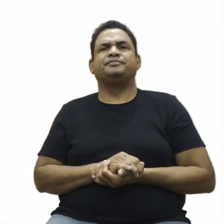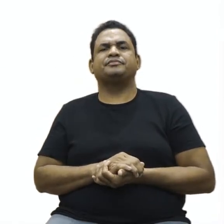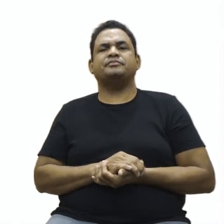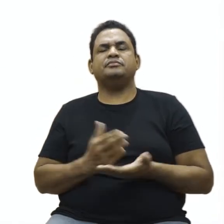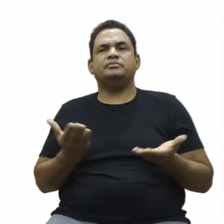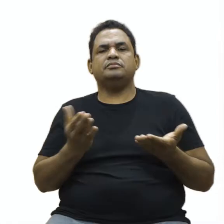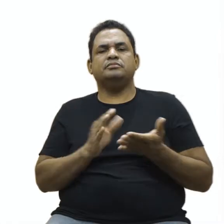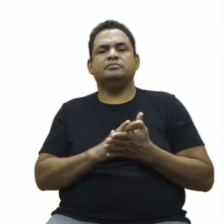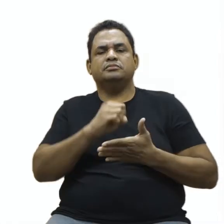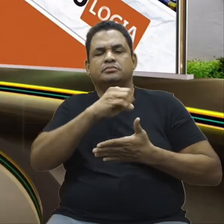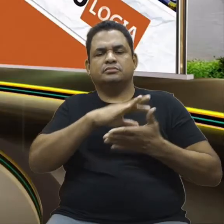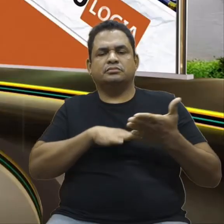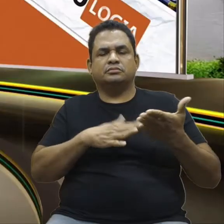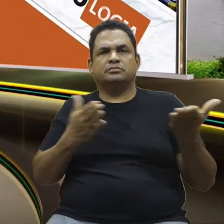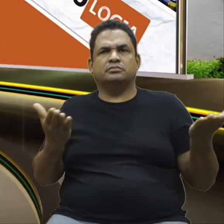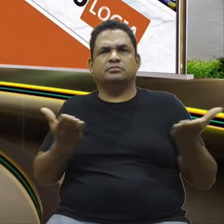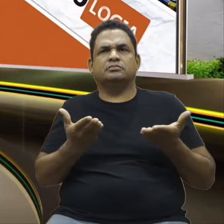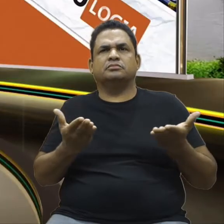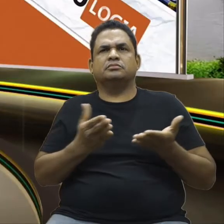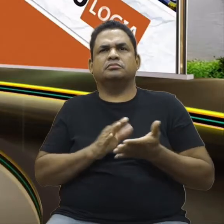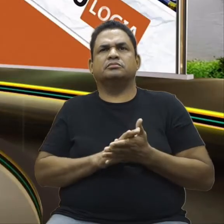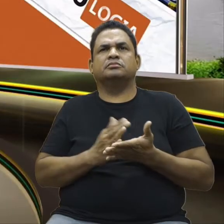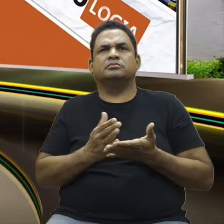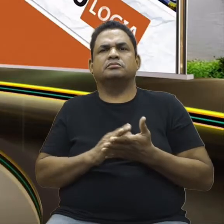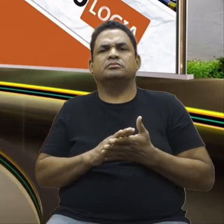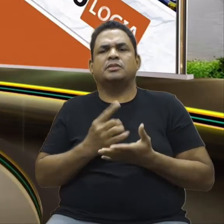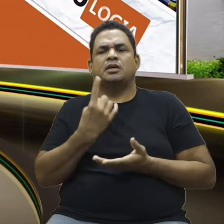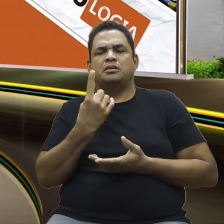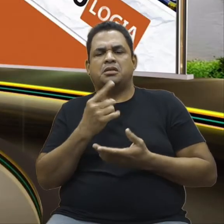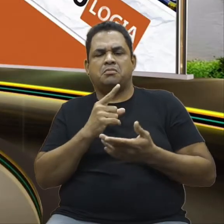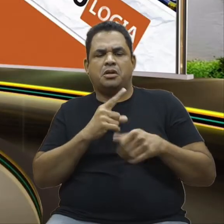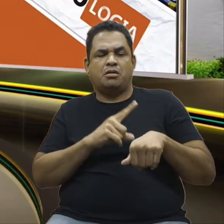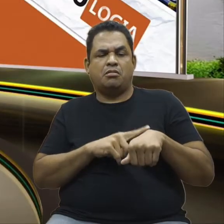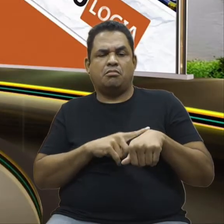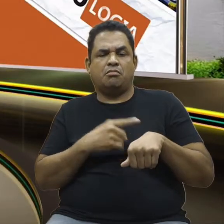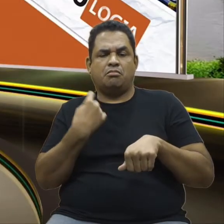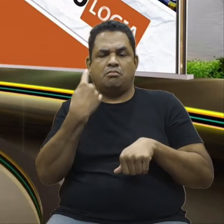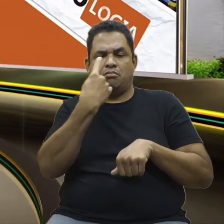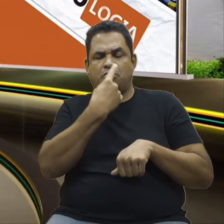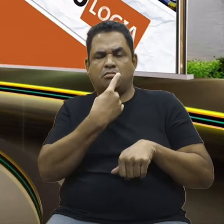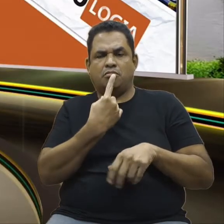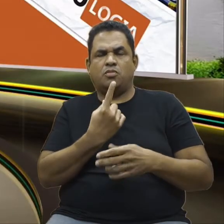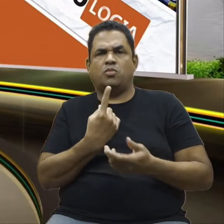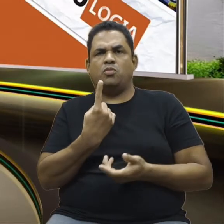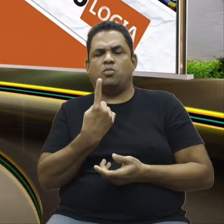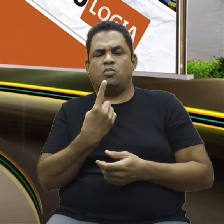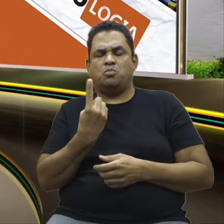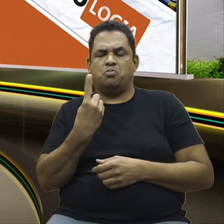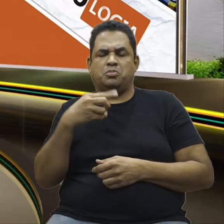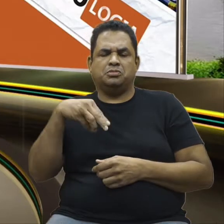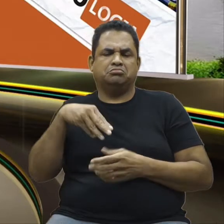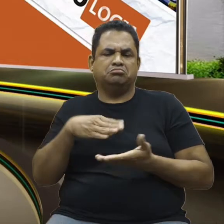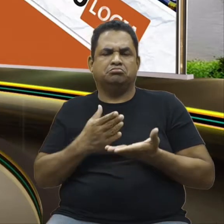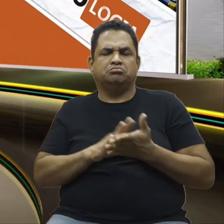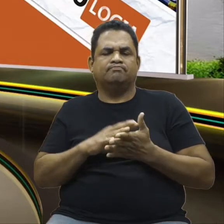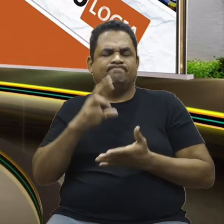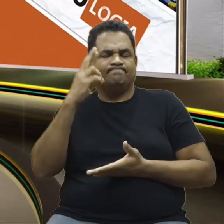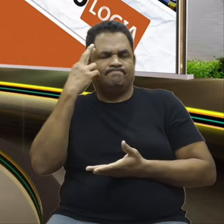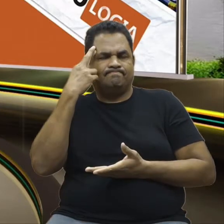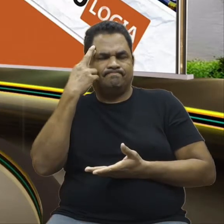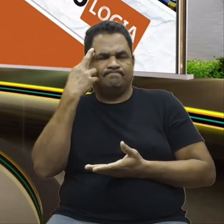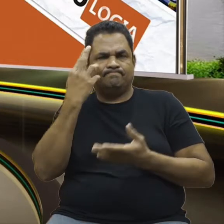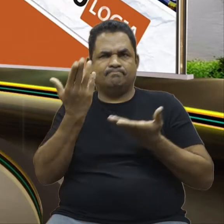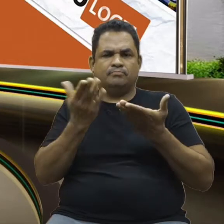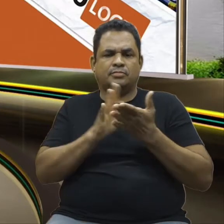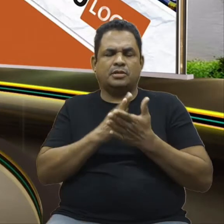Nossa atividade agora vai levar alguns minutinhos para que vocês possam refletir aí um pouquinho sobre a